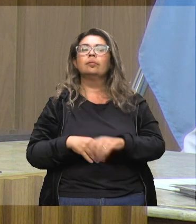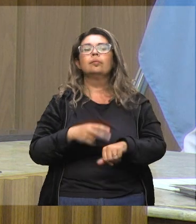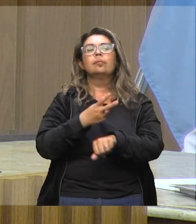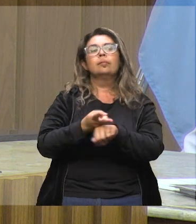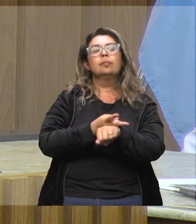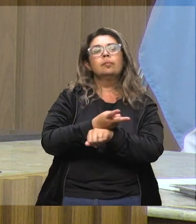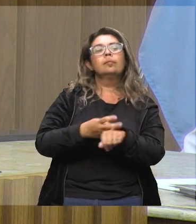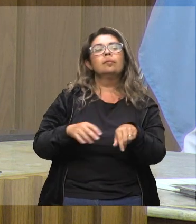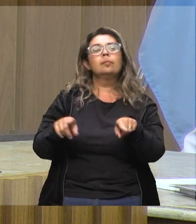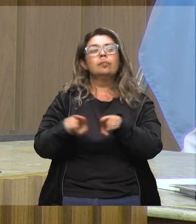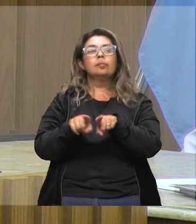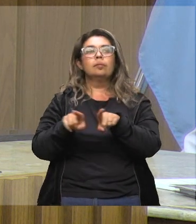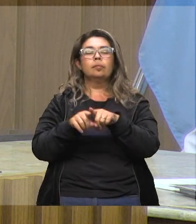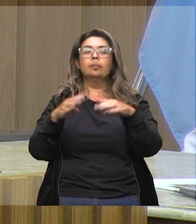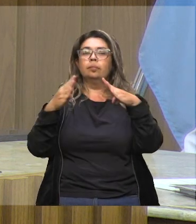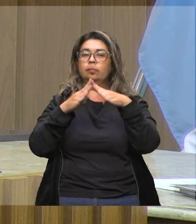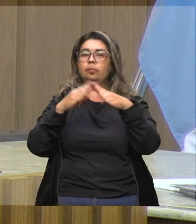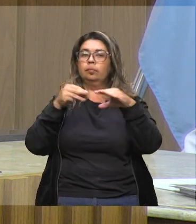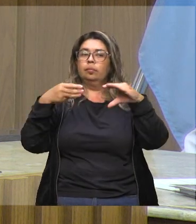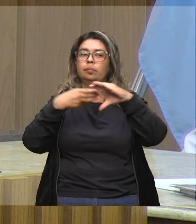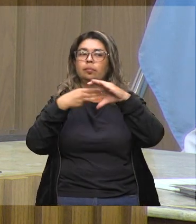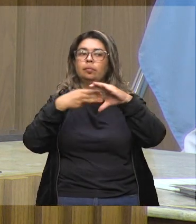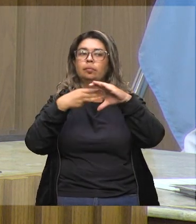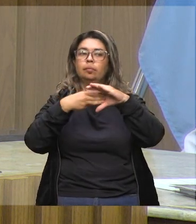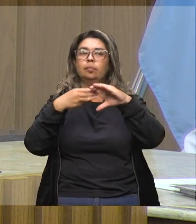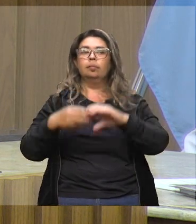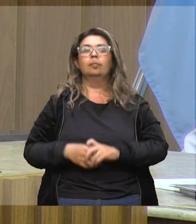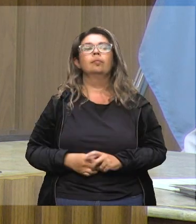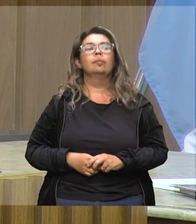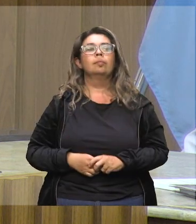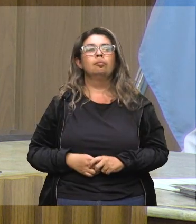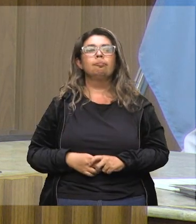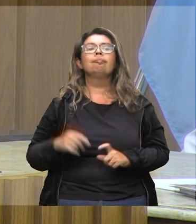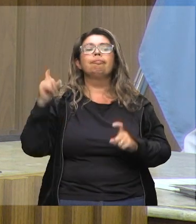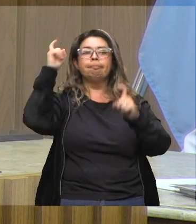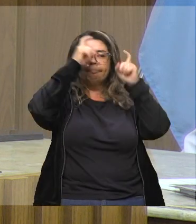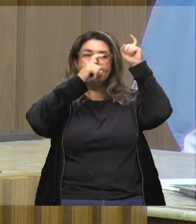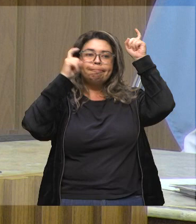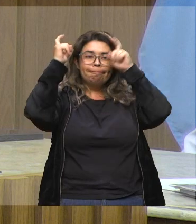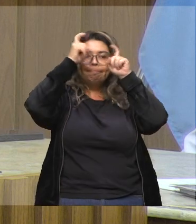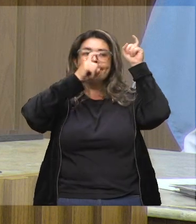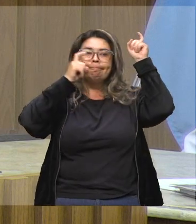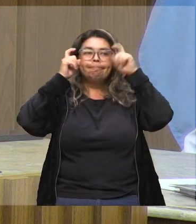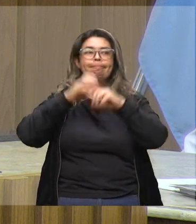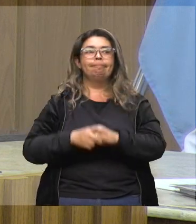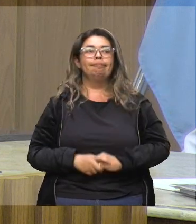por moradores de Cândido Mota, né, como está preocupante, perigoso...